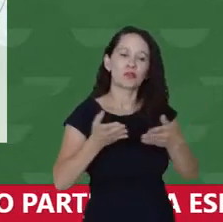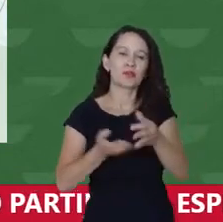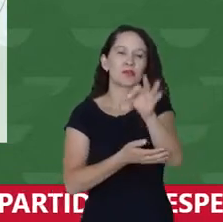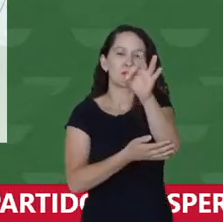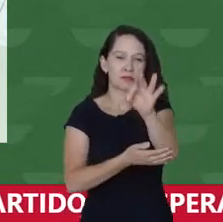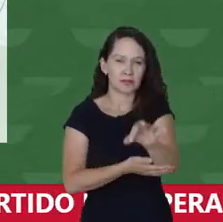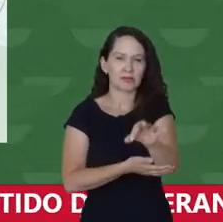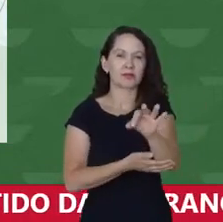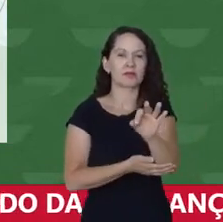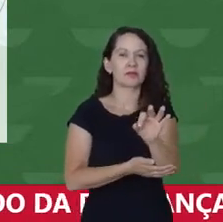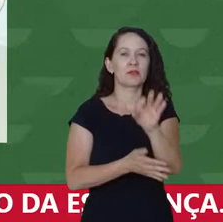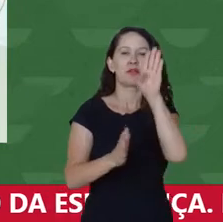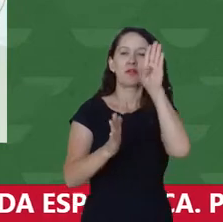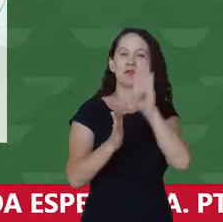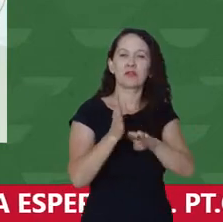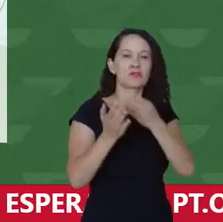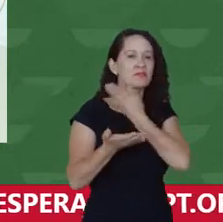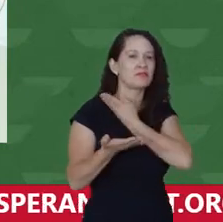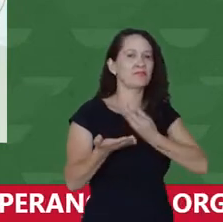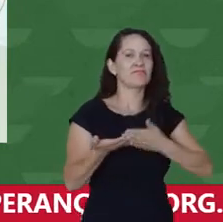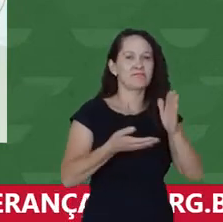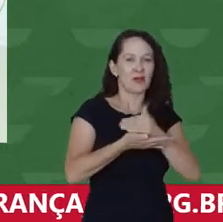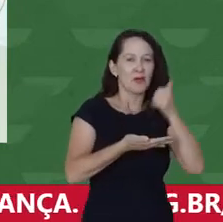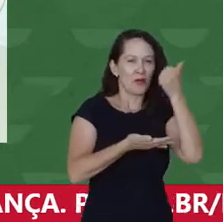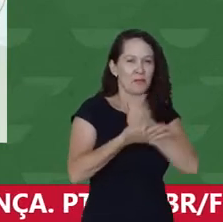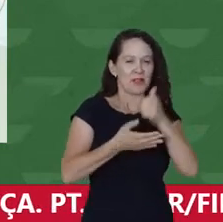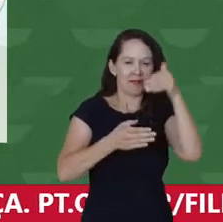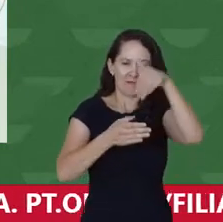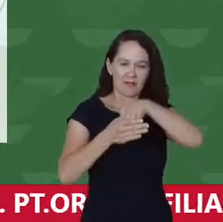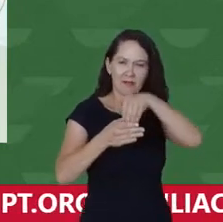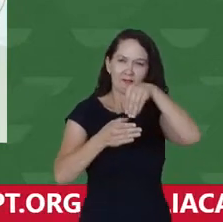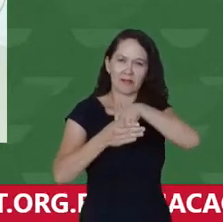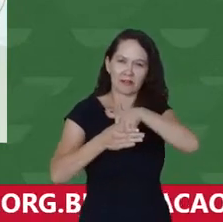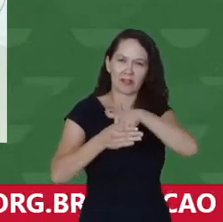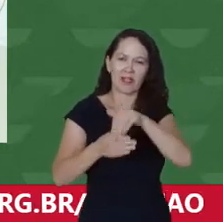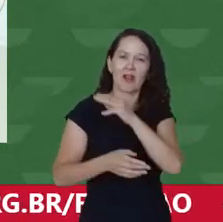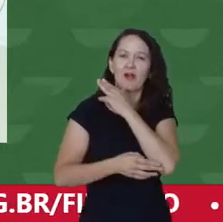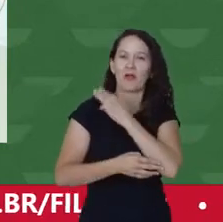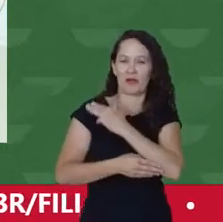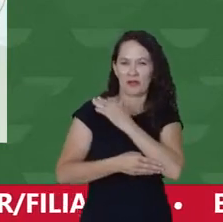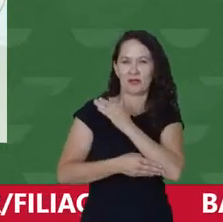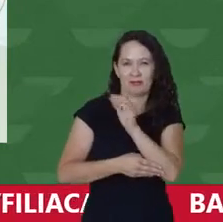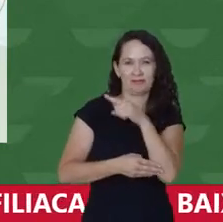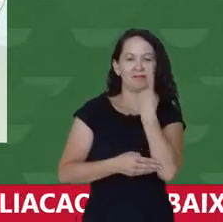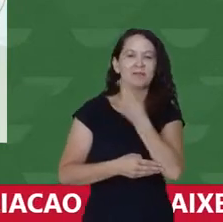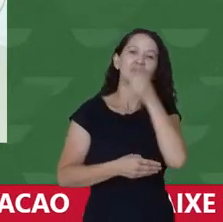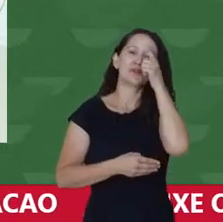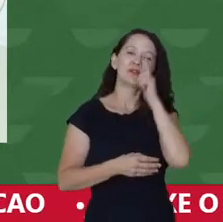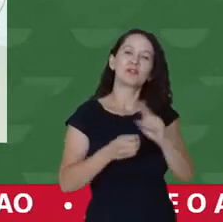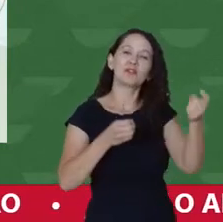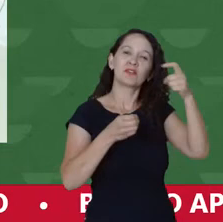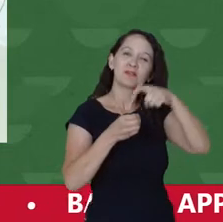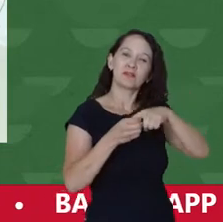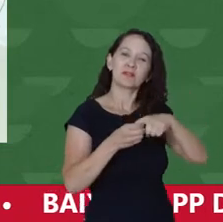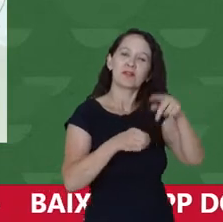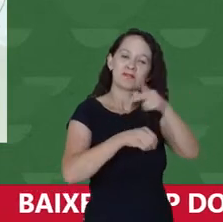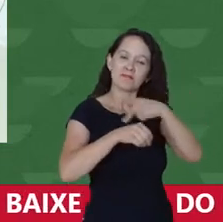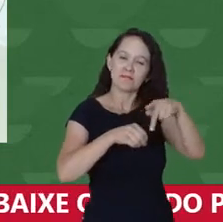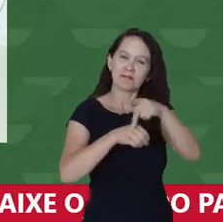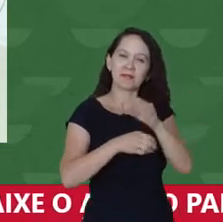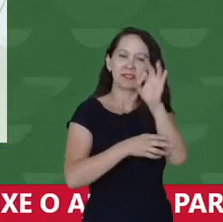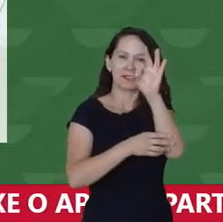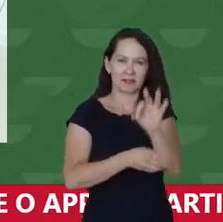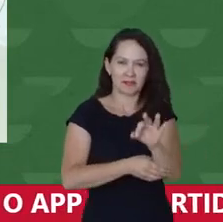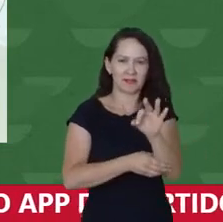certo. Vamos tirar esses golpistas e vamos eleger Lula para que a gente possa retomar um país